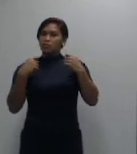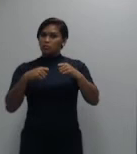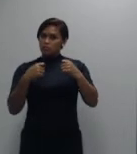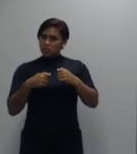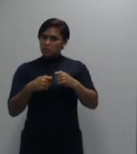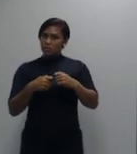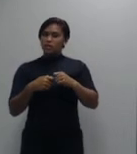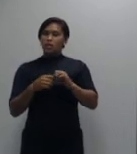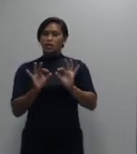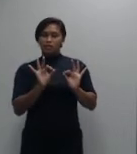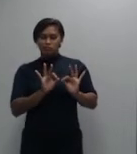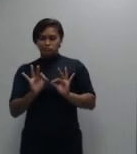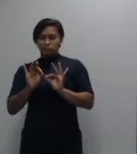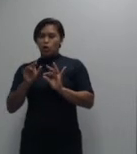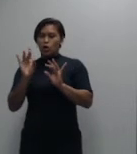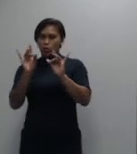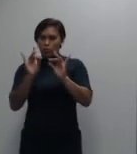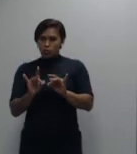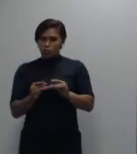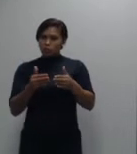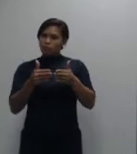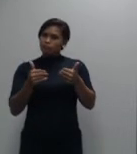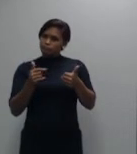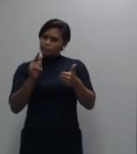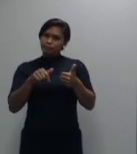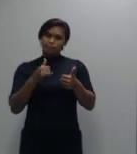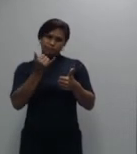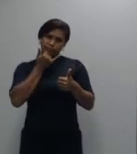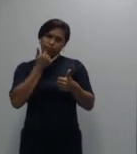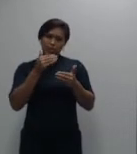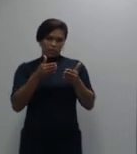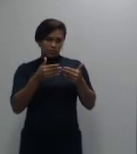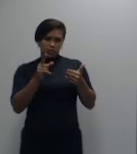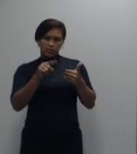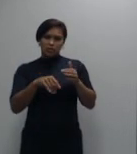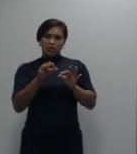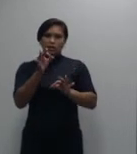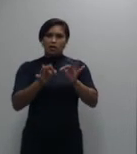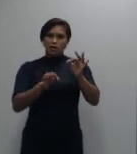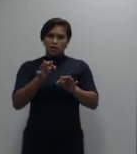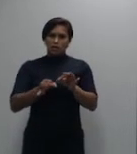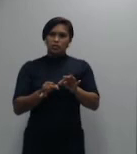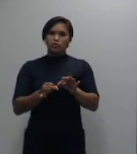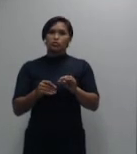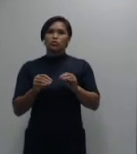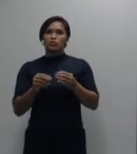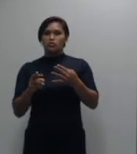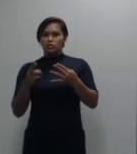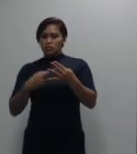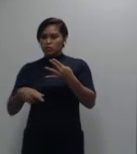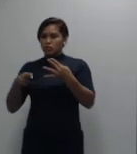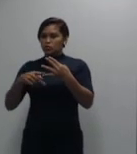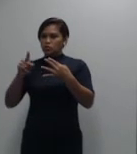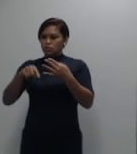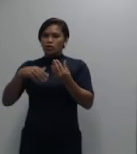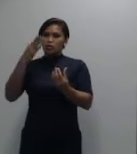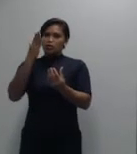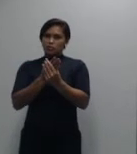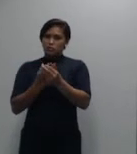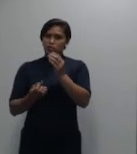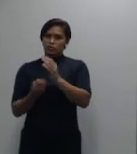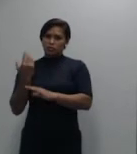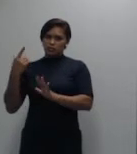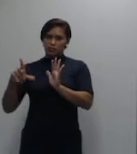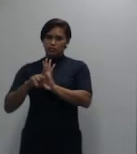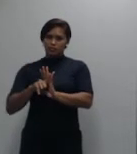reservada quando a vida tende a justiça uma liminar no pedido processo legal